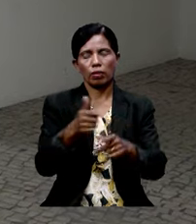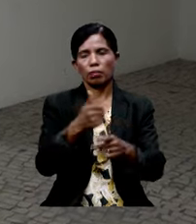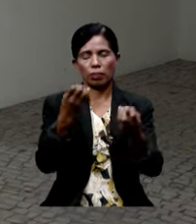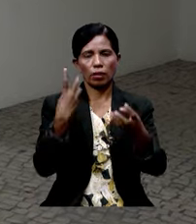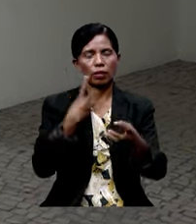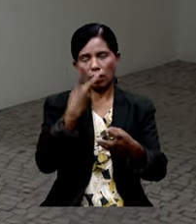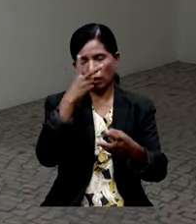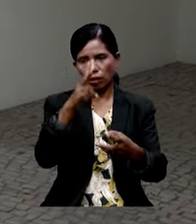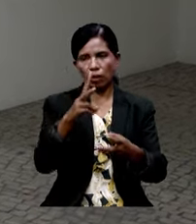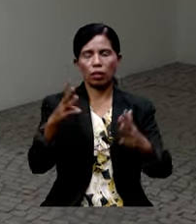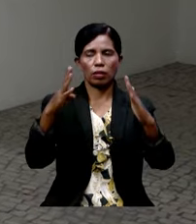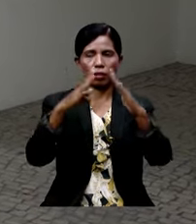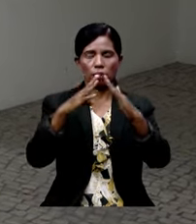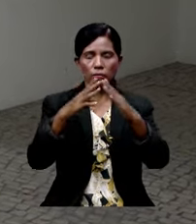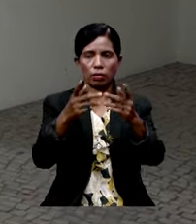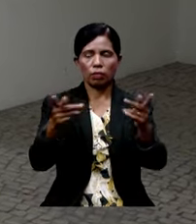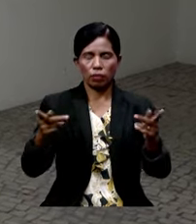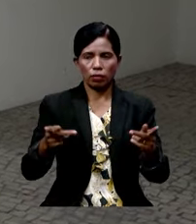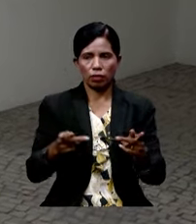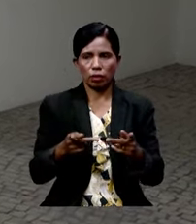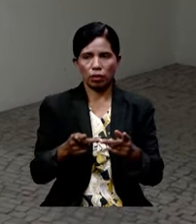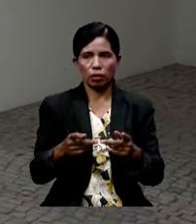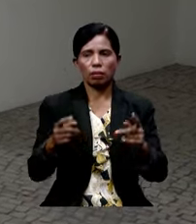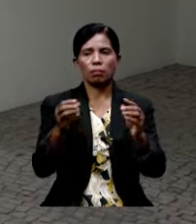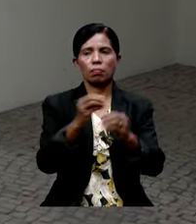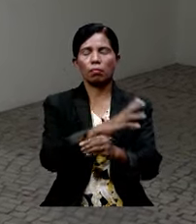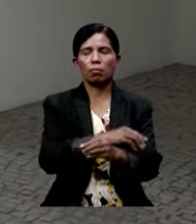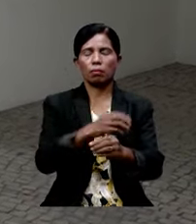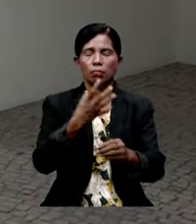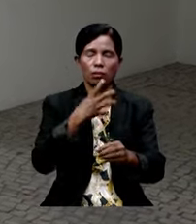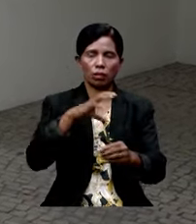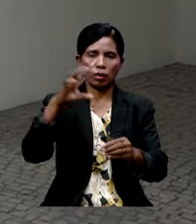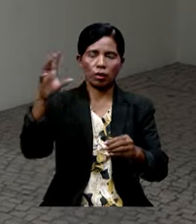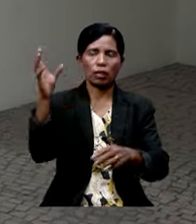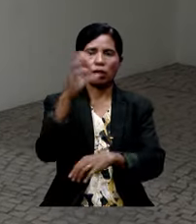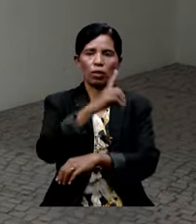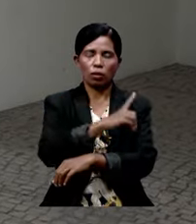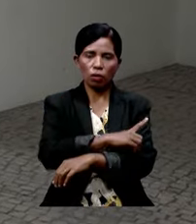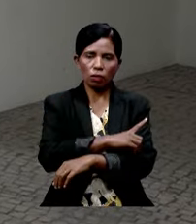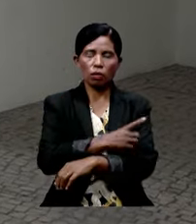E temos uma mus tem que ia padrão estándar, ba anin normatan e mus seguro